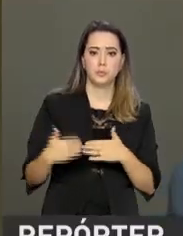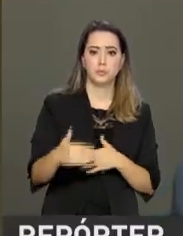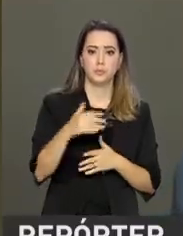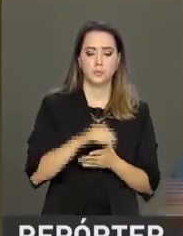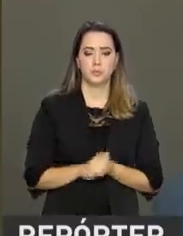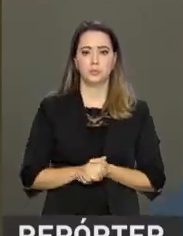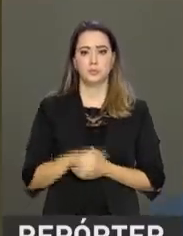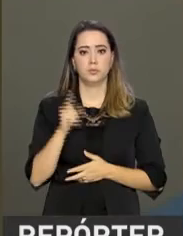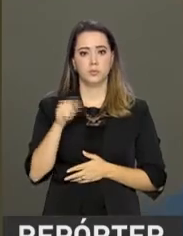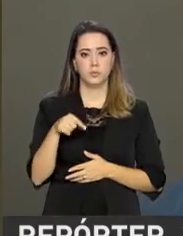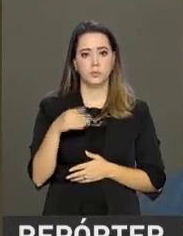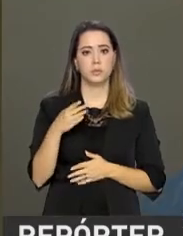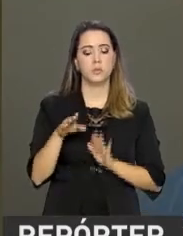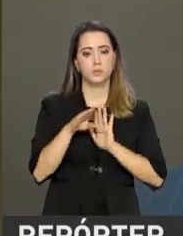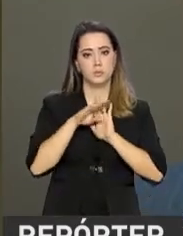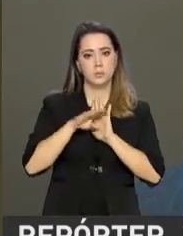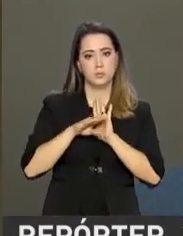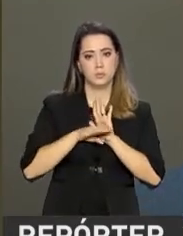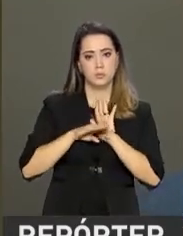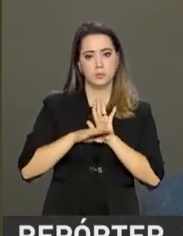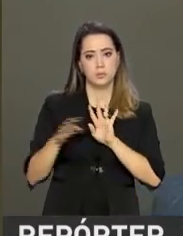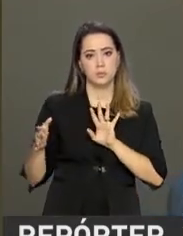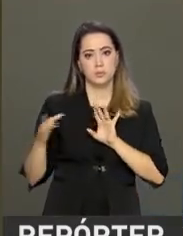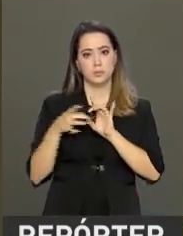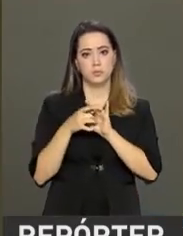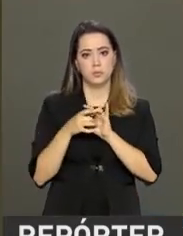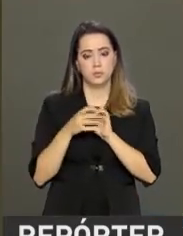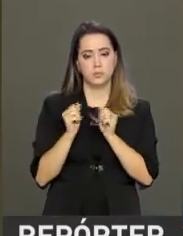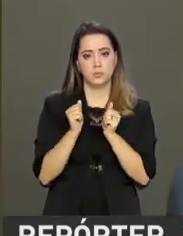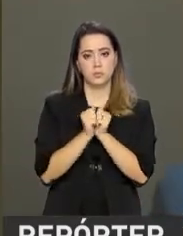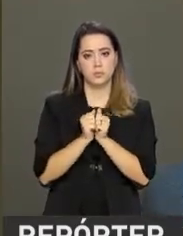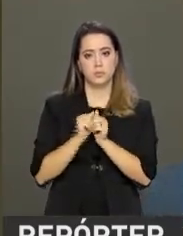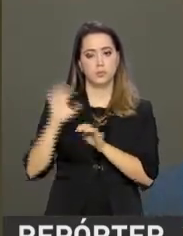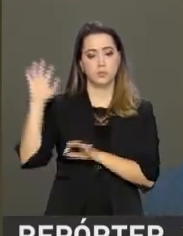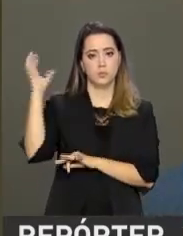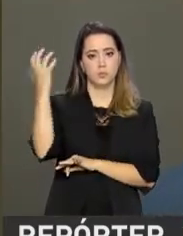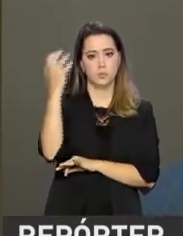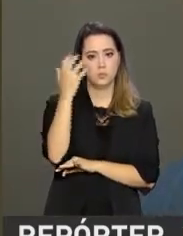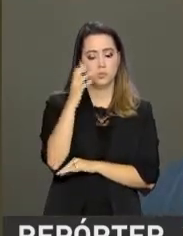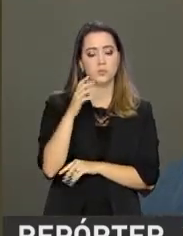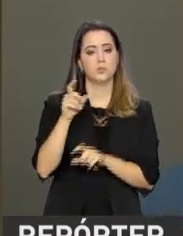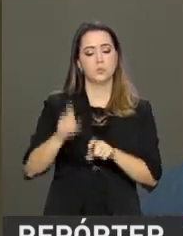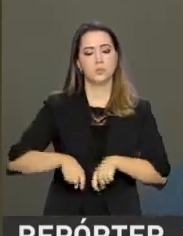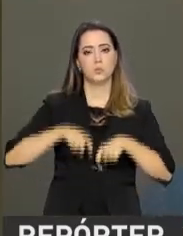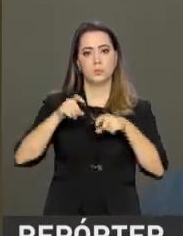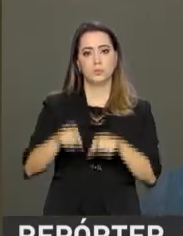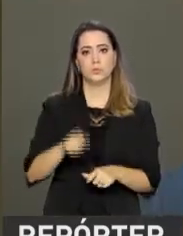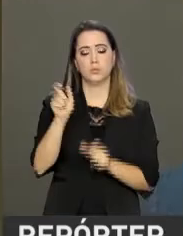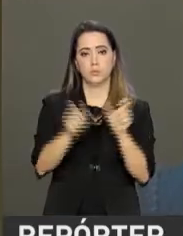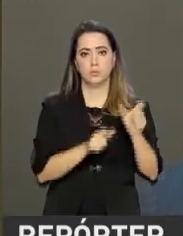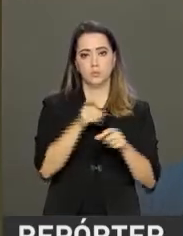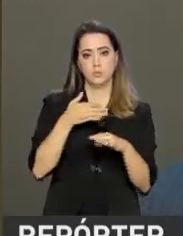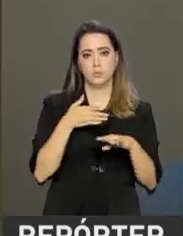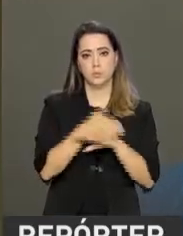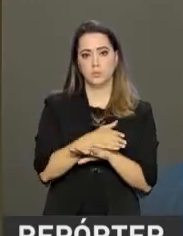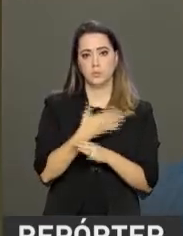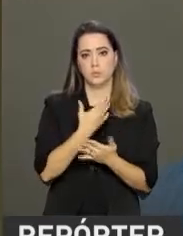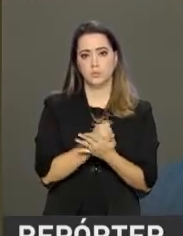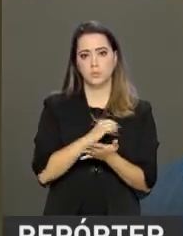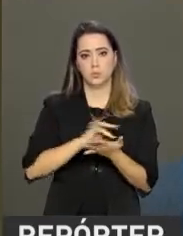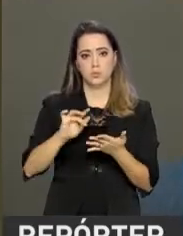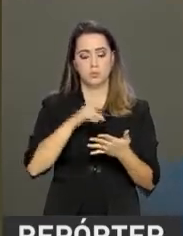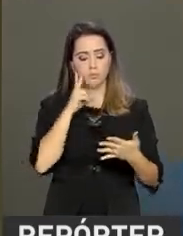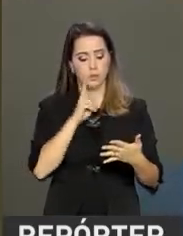É um programa que interage junto com o Cadastro Ambiental Rural e a pessoa entra num aplicativo, na hora em que ela